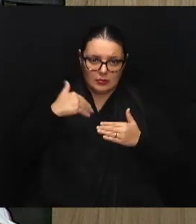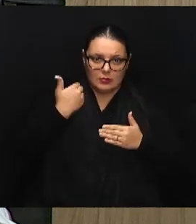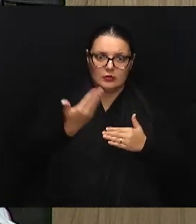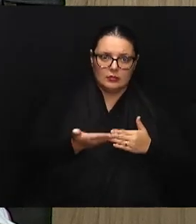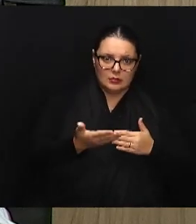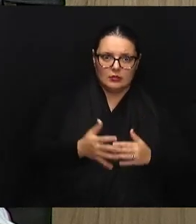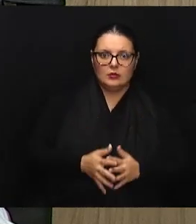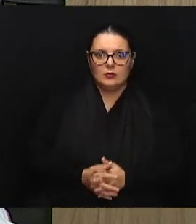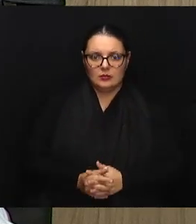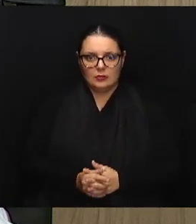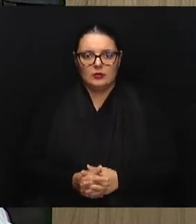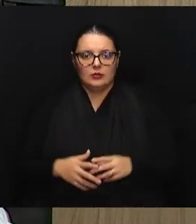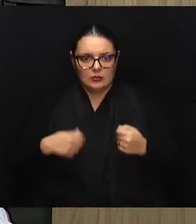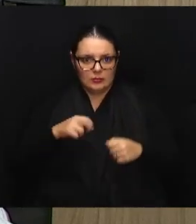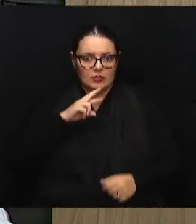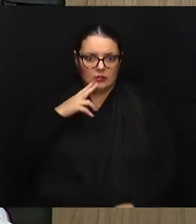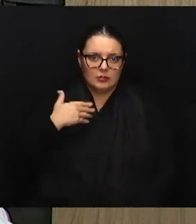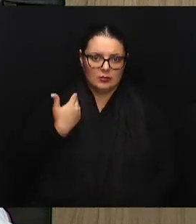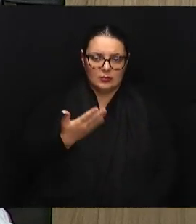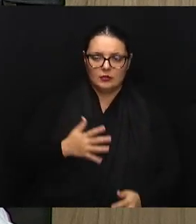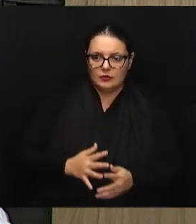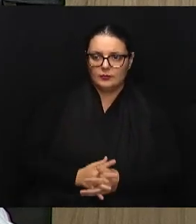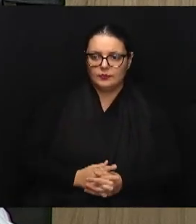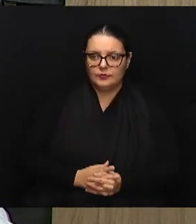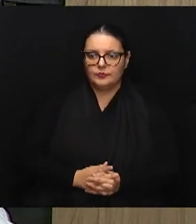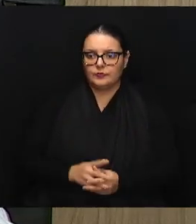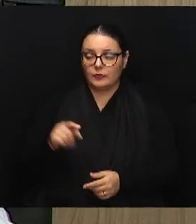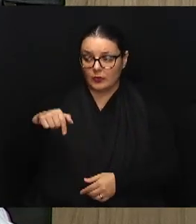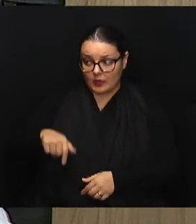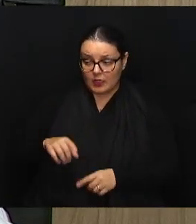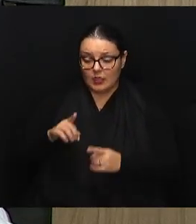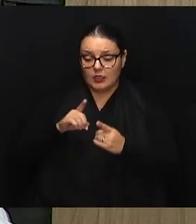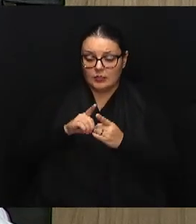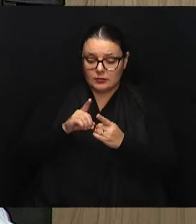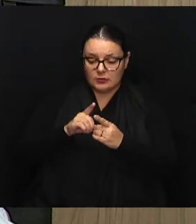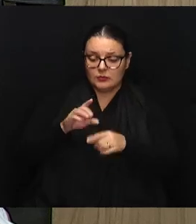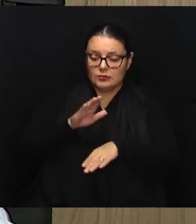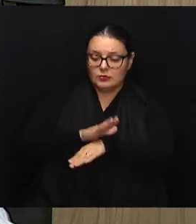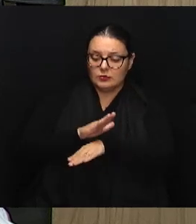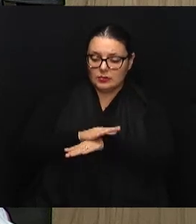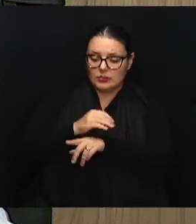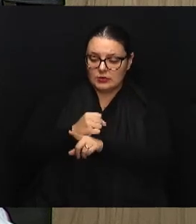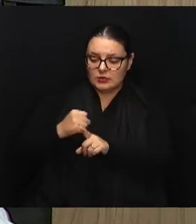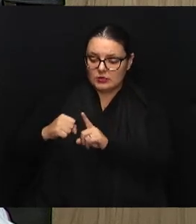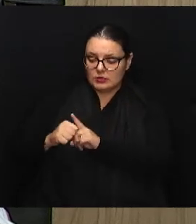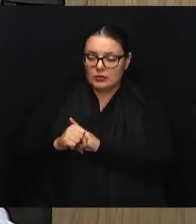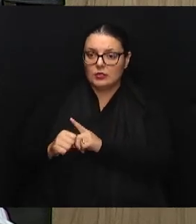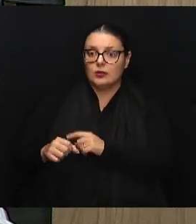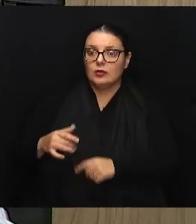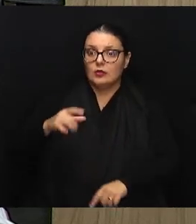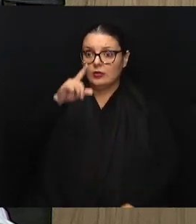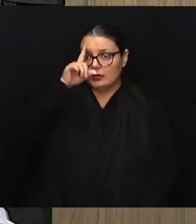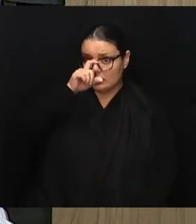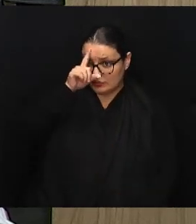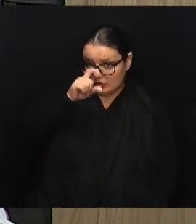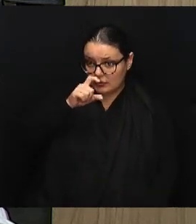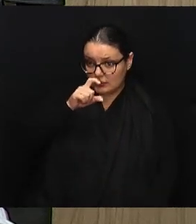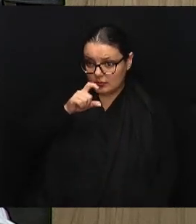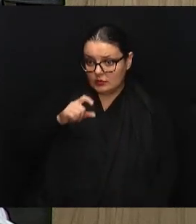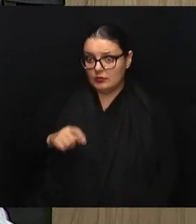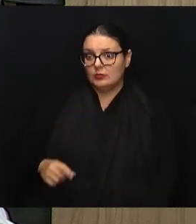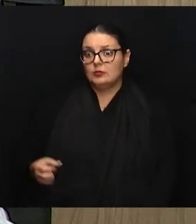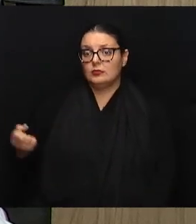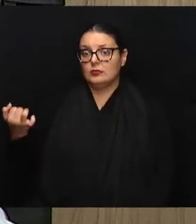situações que ele precisa resolver lá fora. Esse atendimento do assistente social hospitalar, ele vai